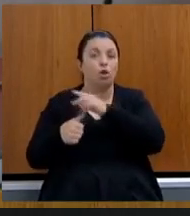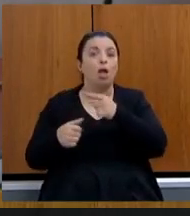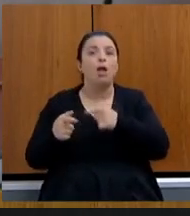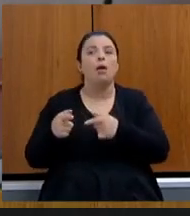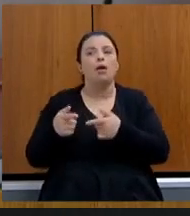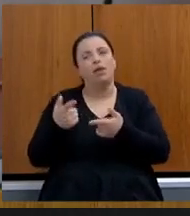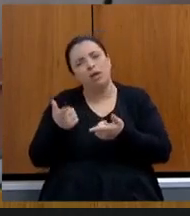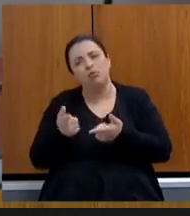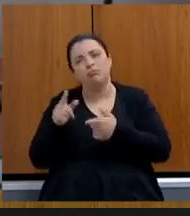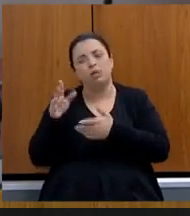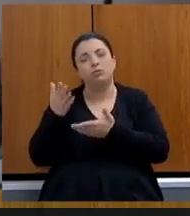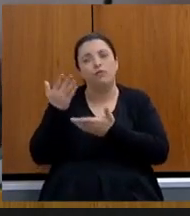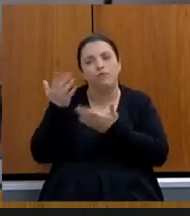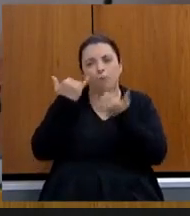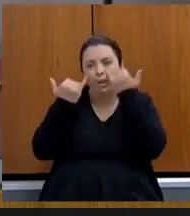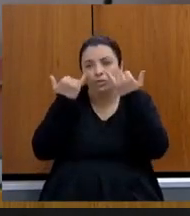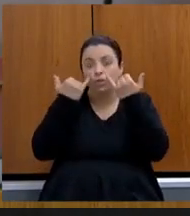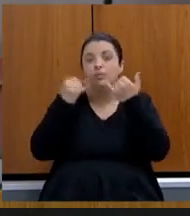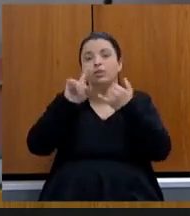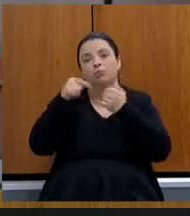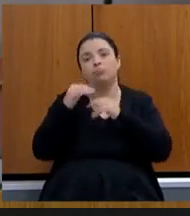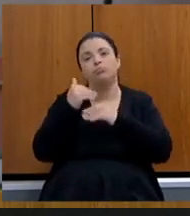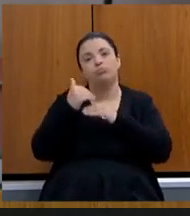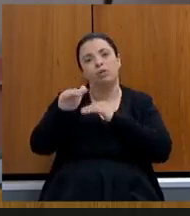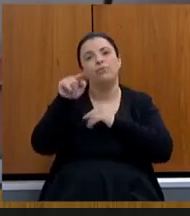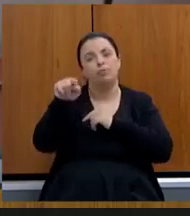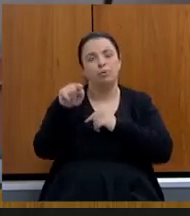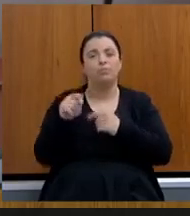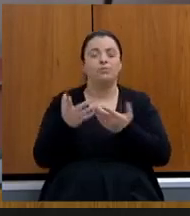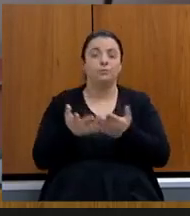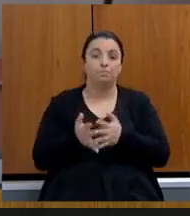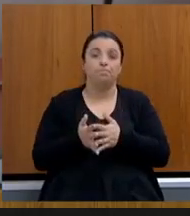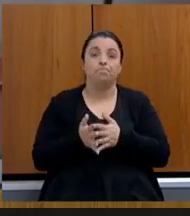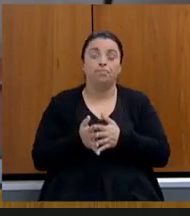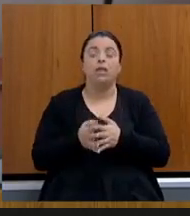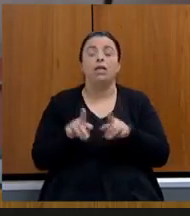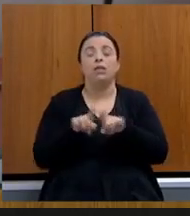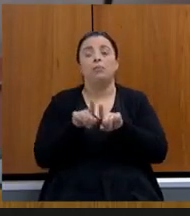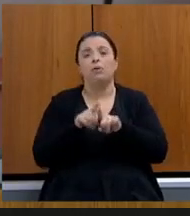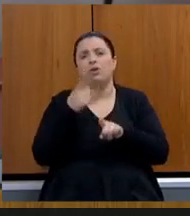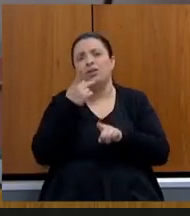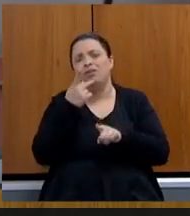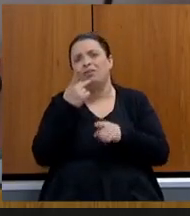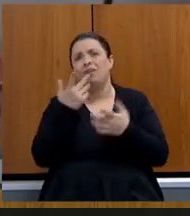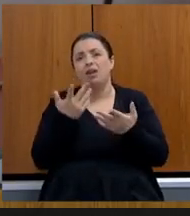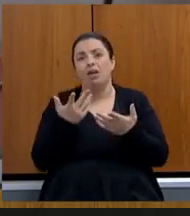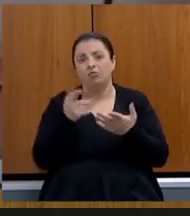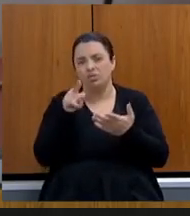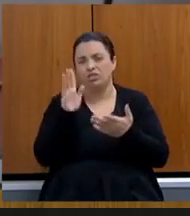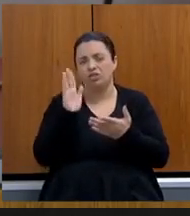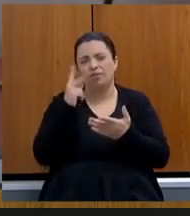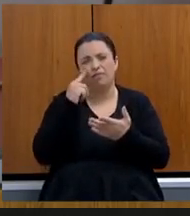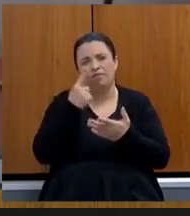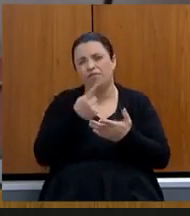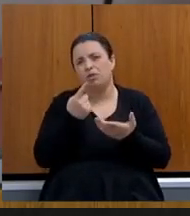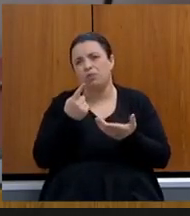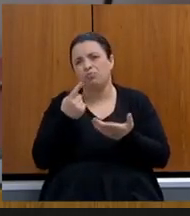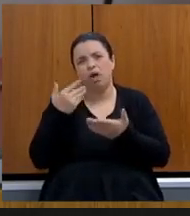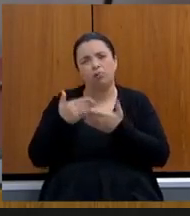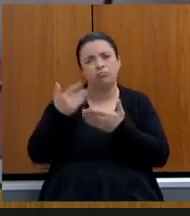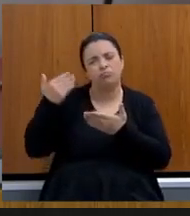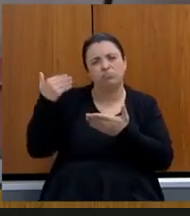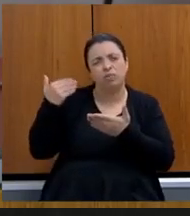das informações para senhora Eu queria destacar Deputado aqui desde a senhora deve ter visto né recentemente saiu uma